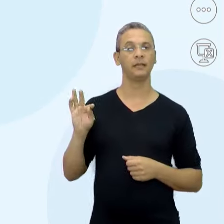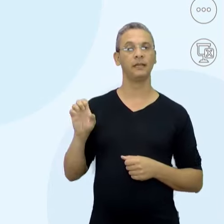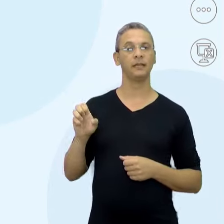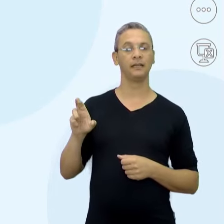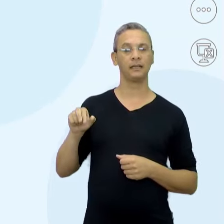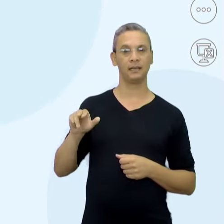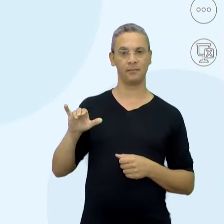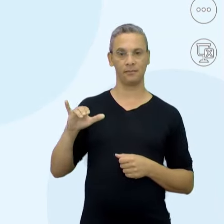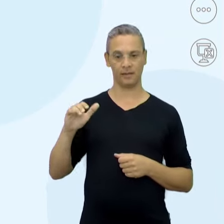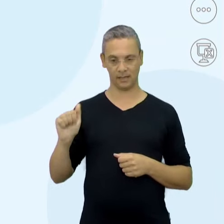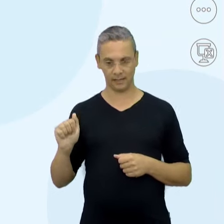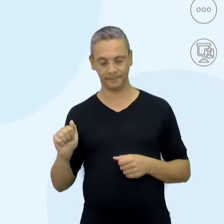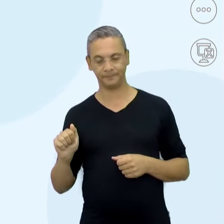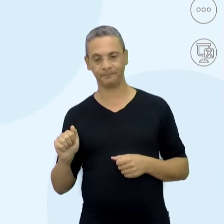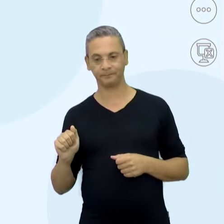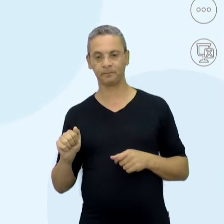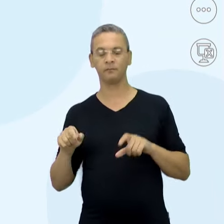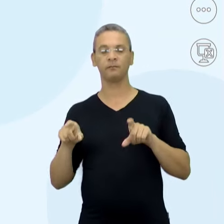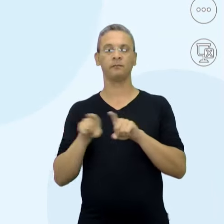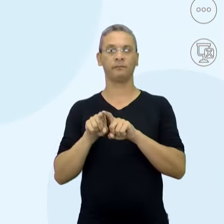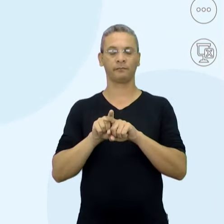térmica e depois